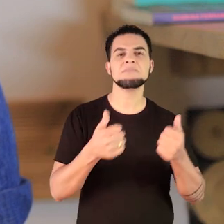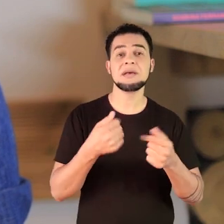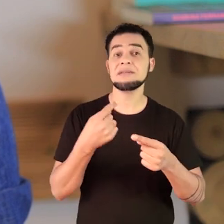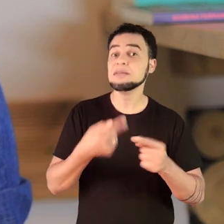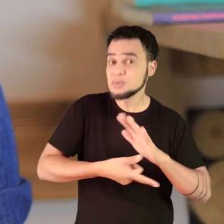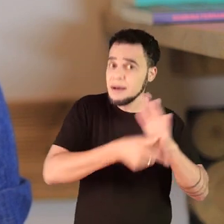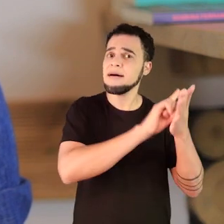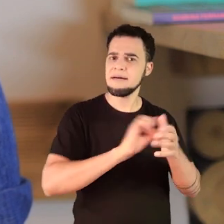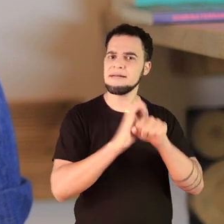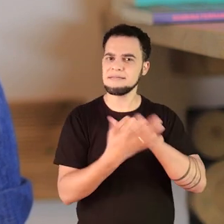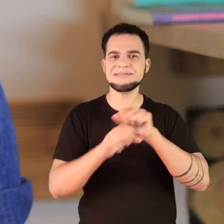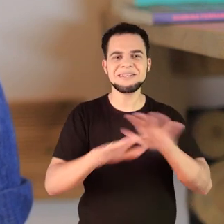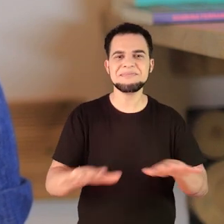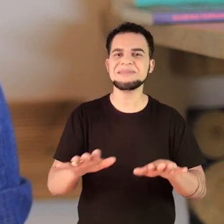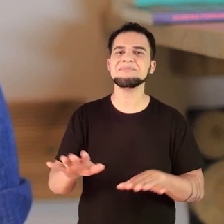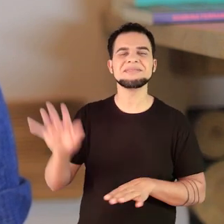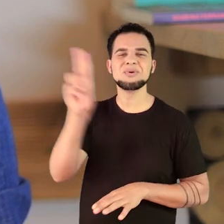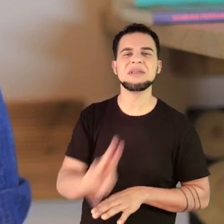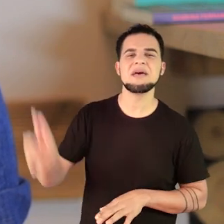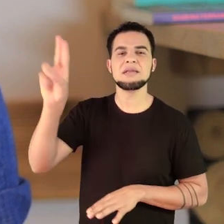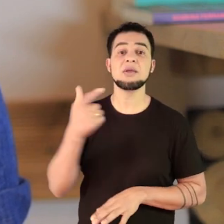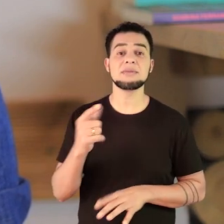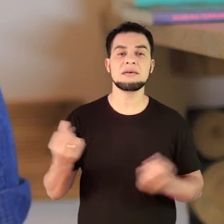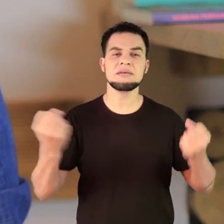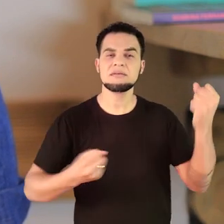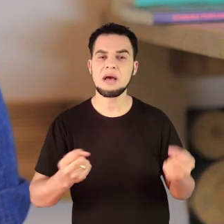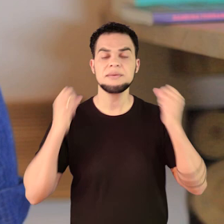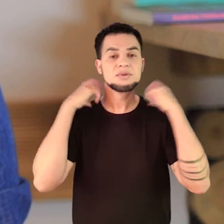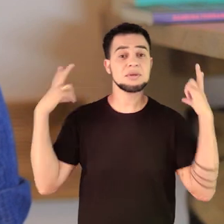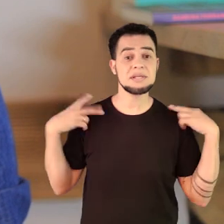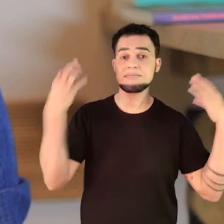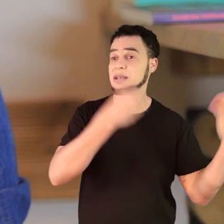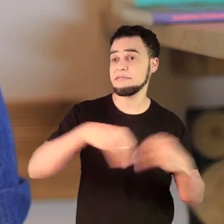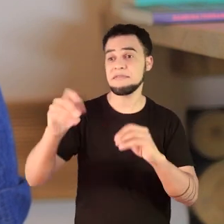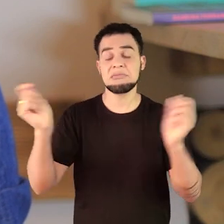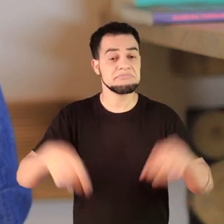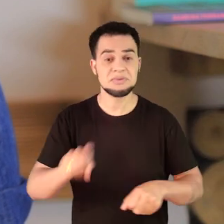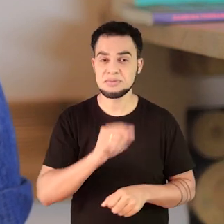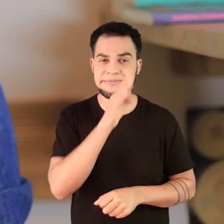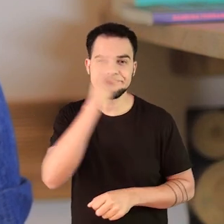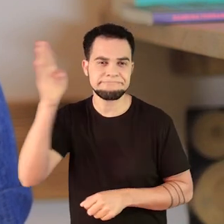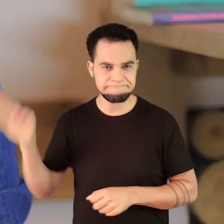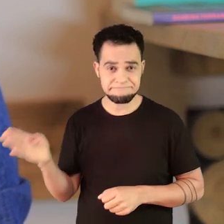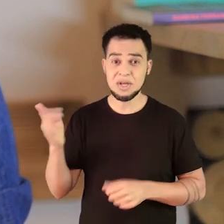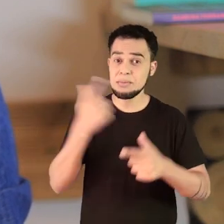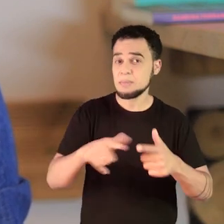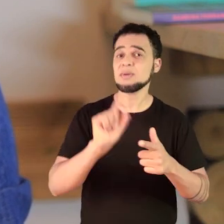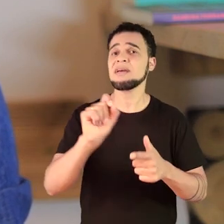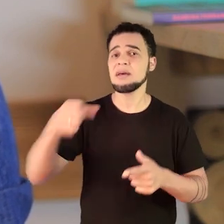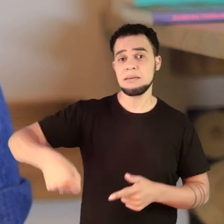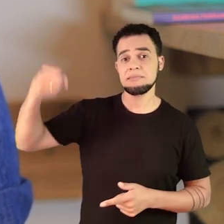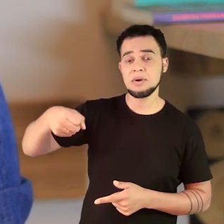já de antes da pandemia, pois a mesma universidade não tem demandas de veículos ou motoristas para nos levar. A mais caótica de todas